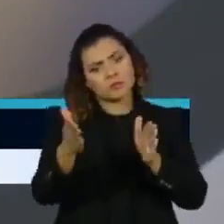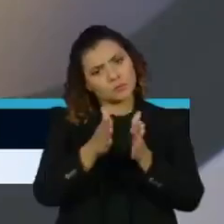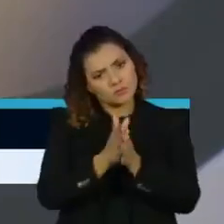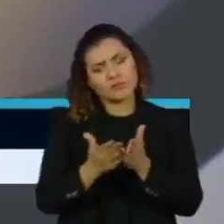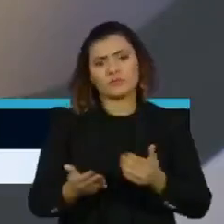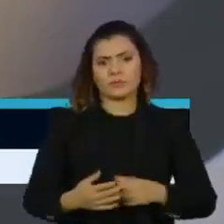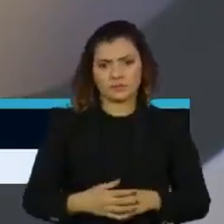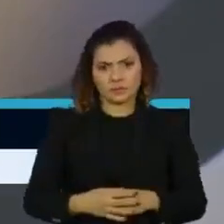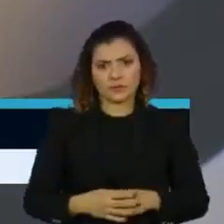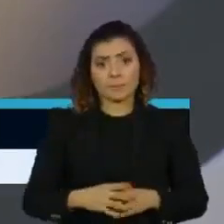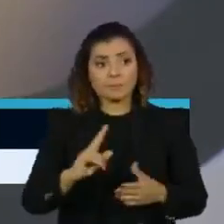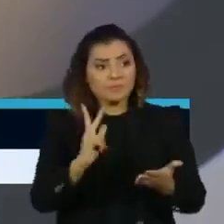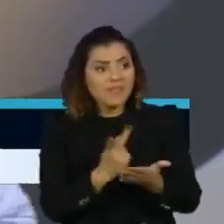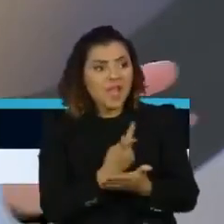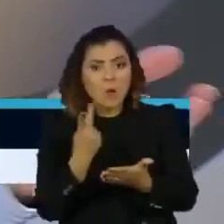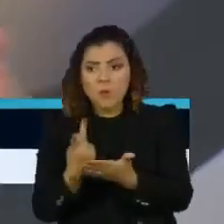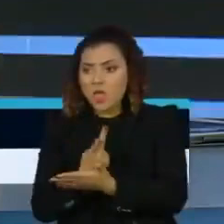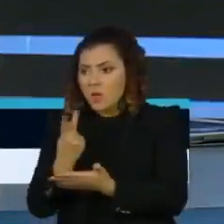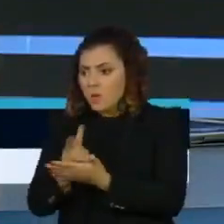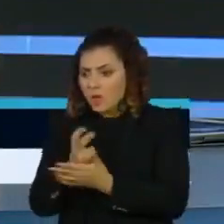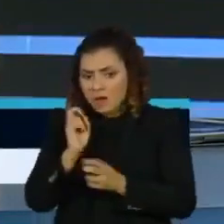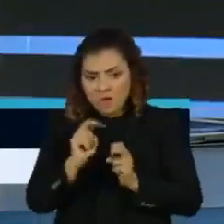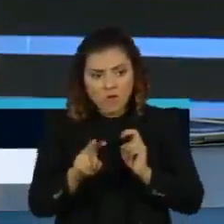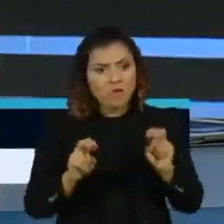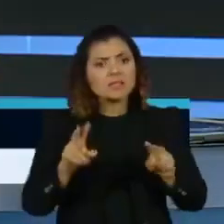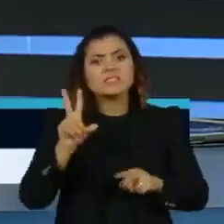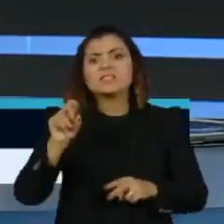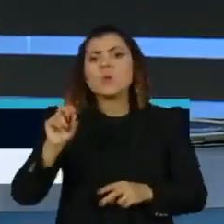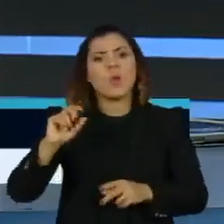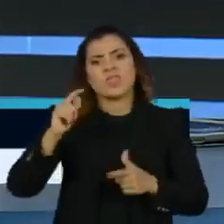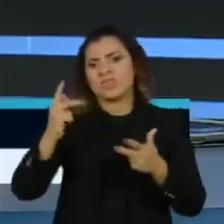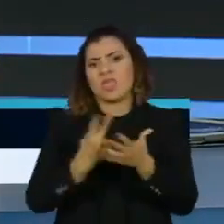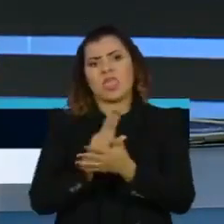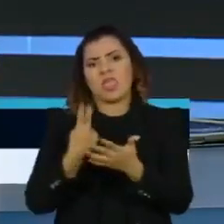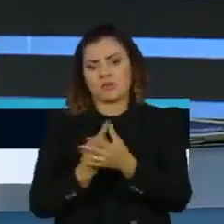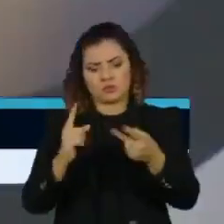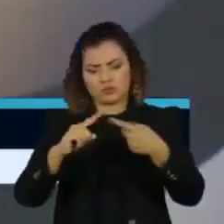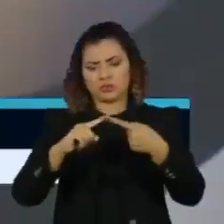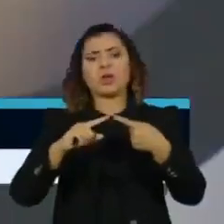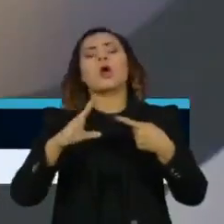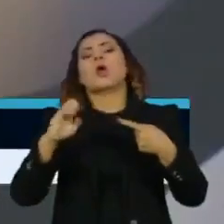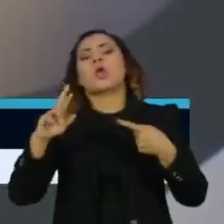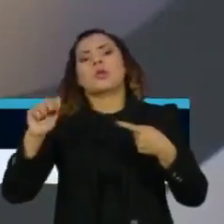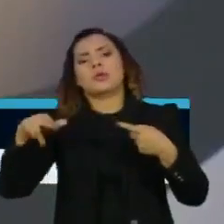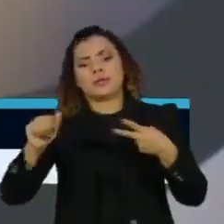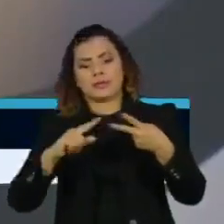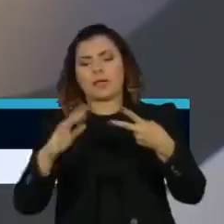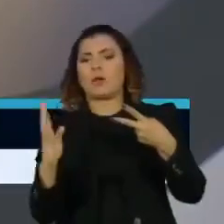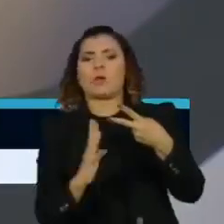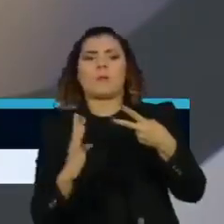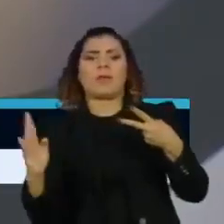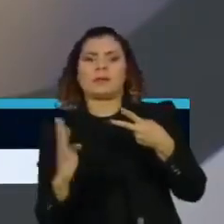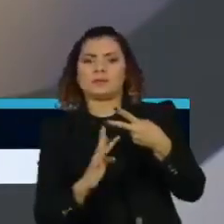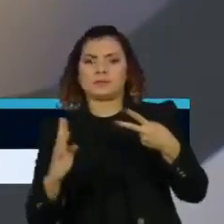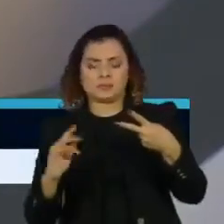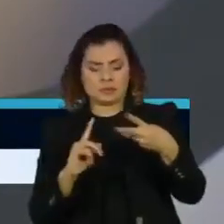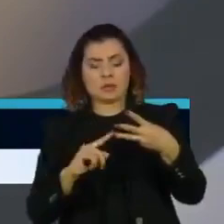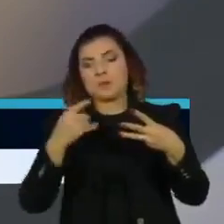exemplo os erros 50 erros cloroquina aglomeração